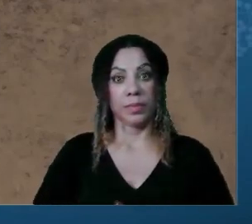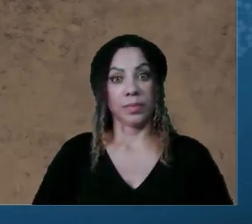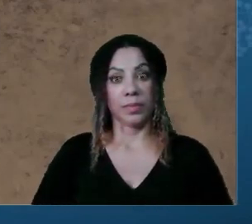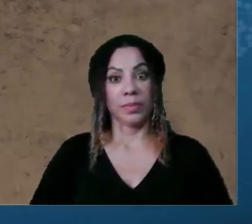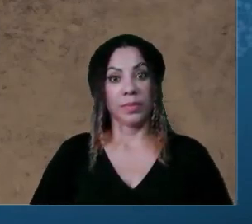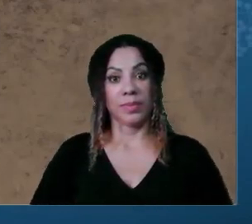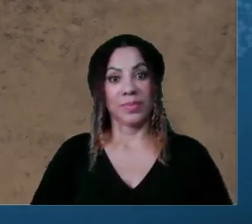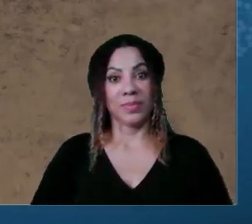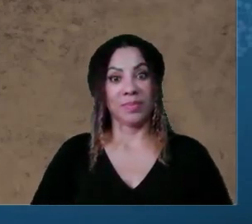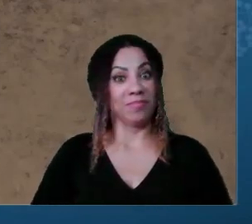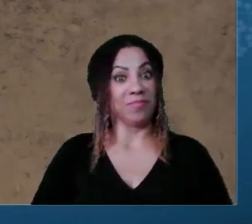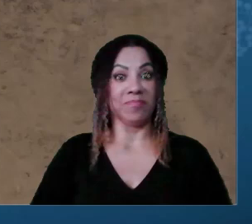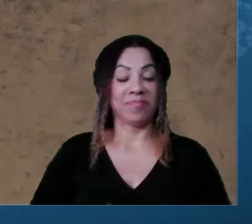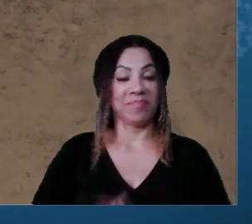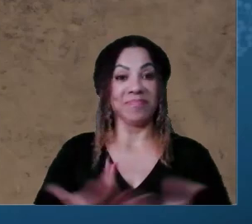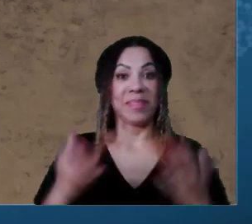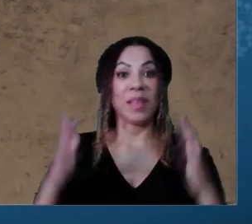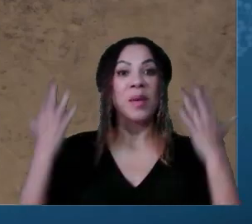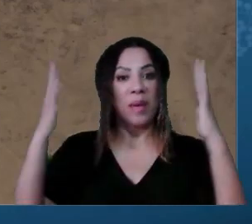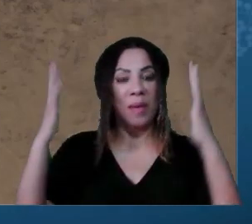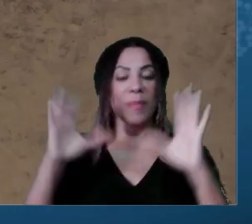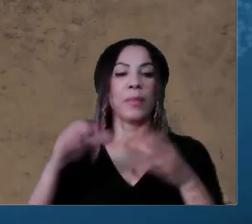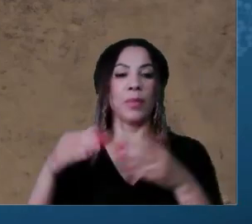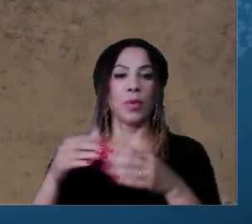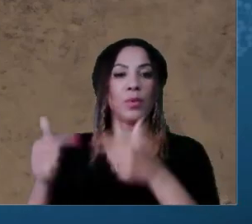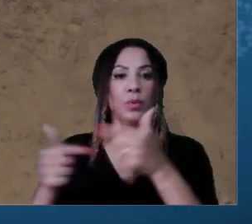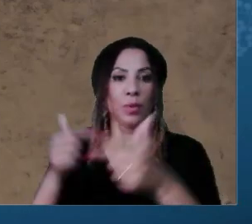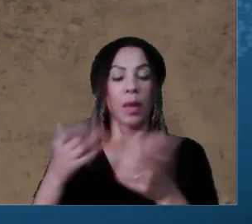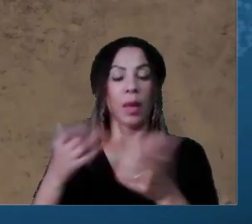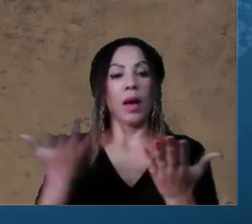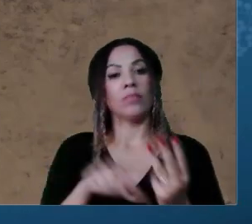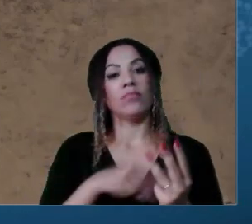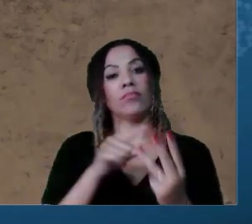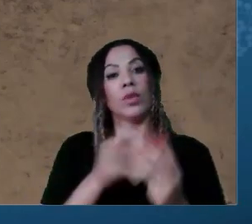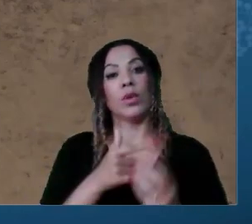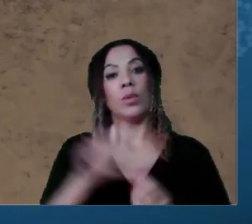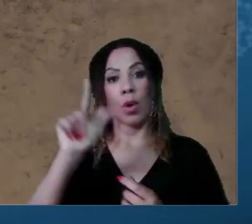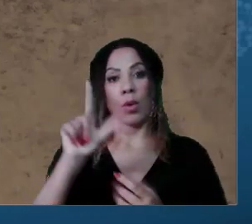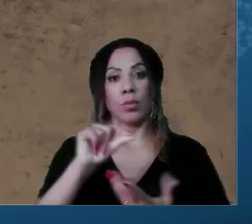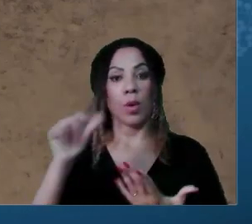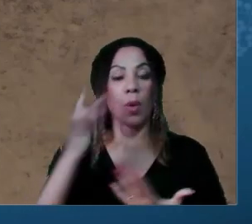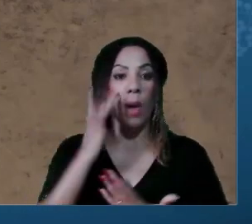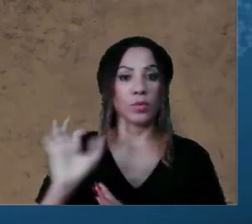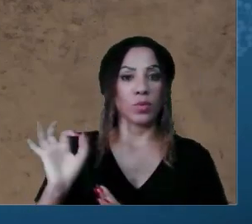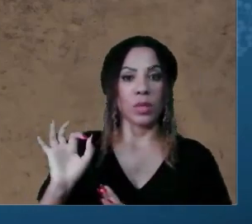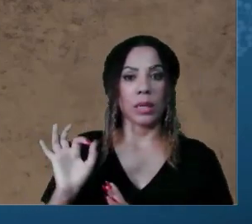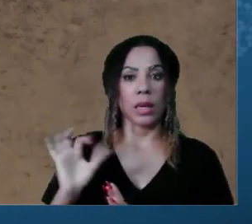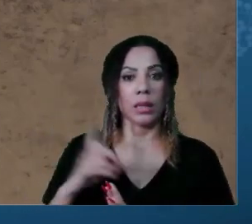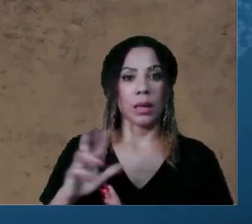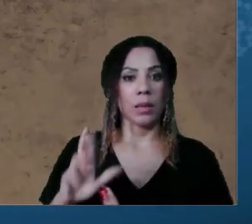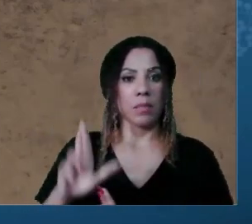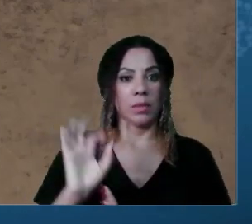Bom, parabéns para o grupo de trabalho. A gente vai passar para o próximo. Acho que não tem ninguém, né? Eu